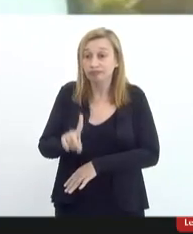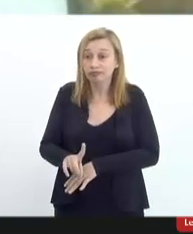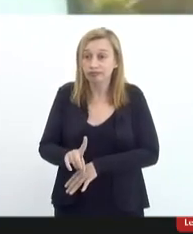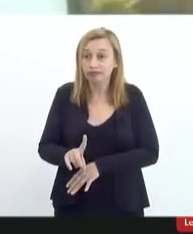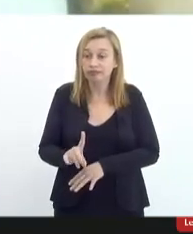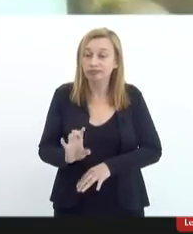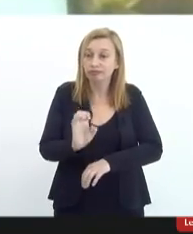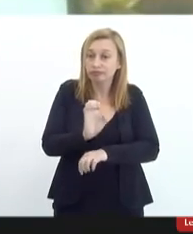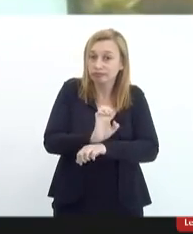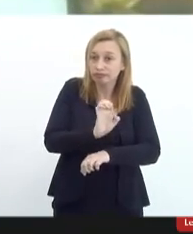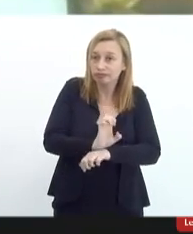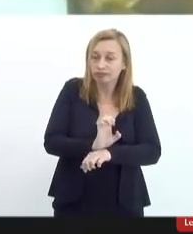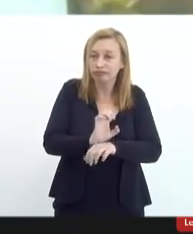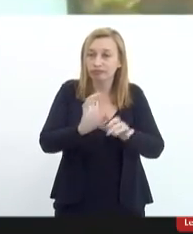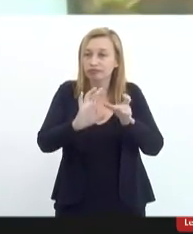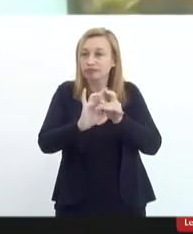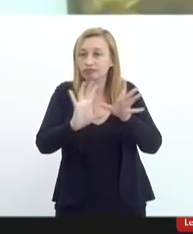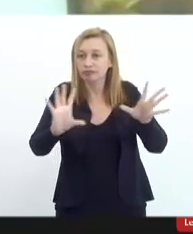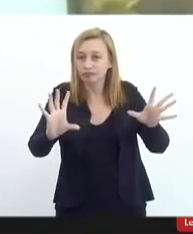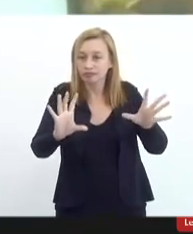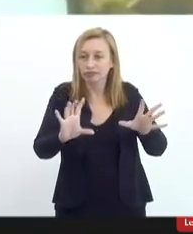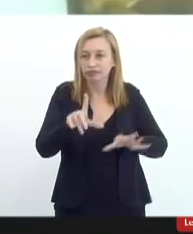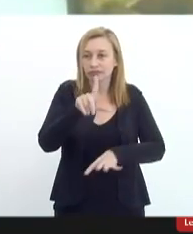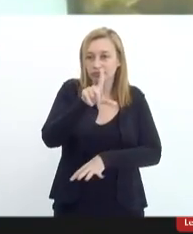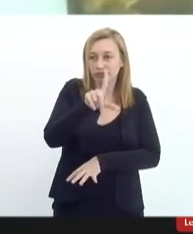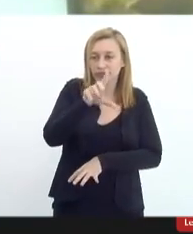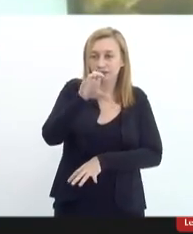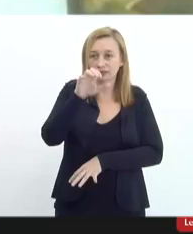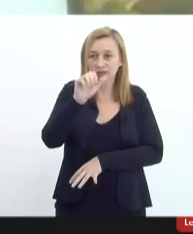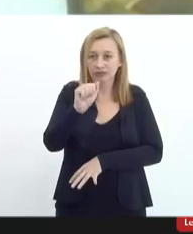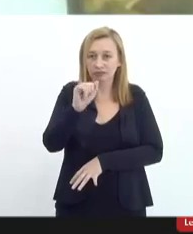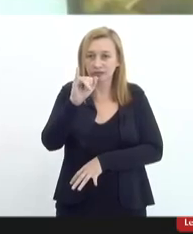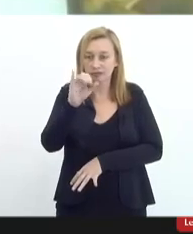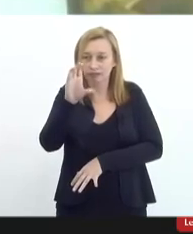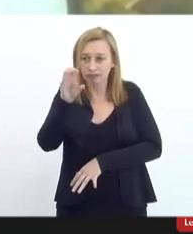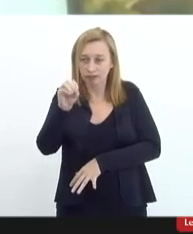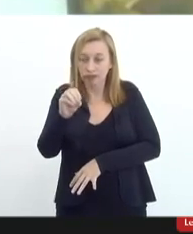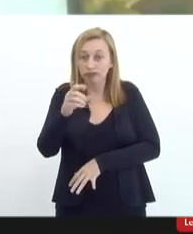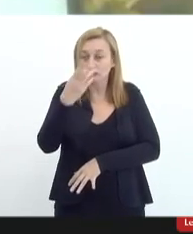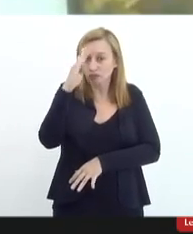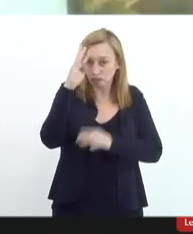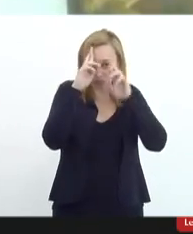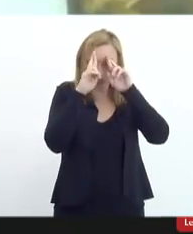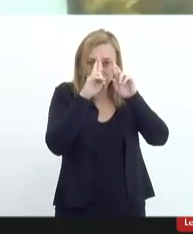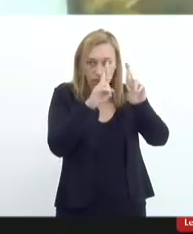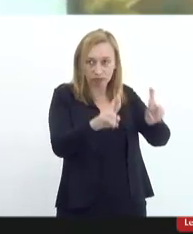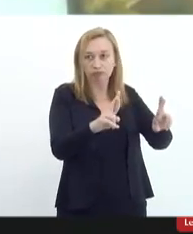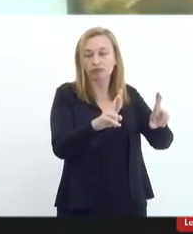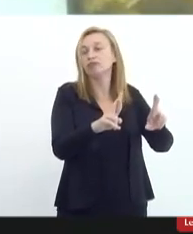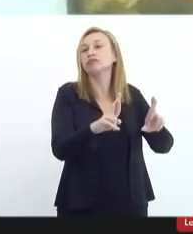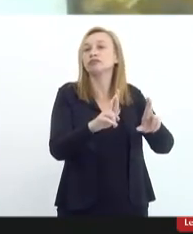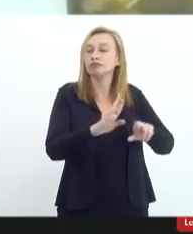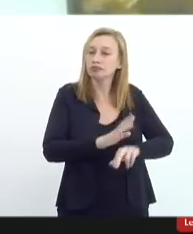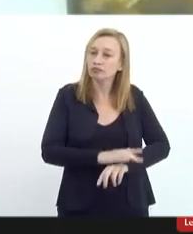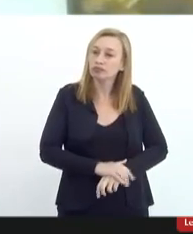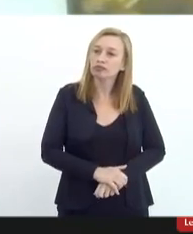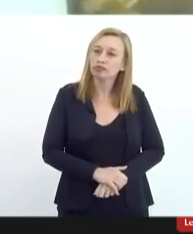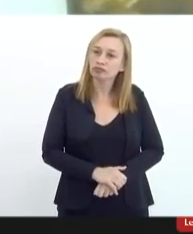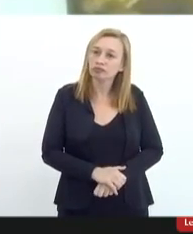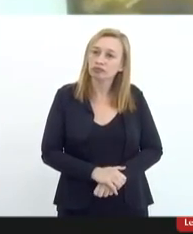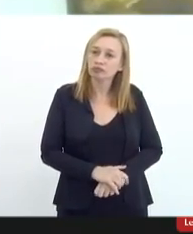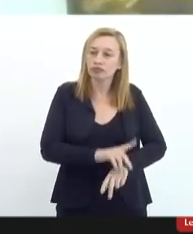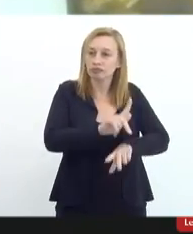um Estado laico, a laicidade do Estado e o respeito, respeito